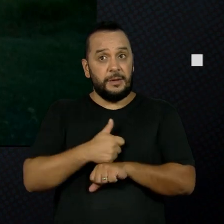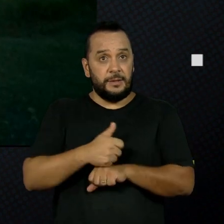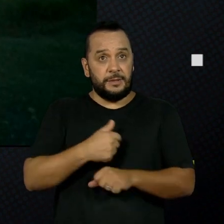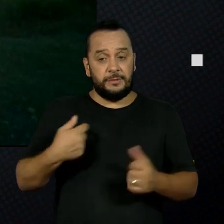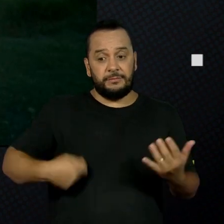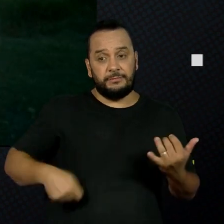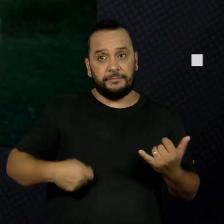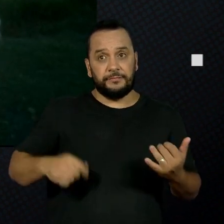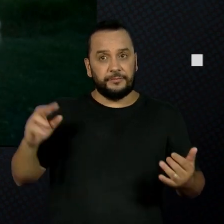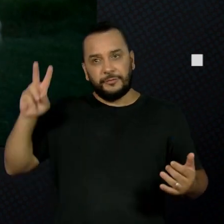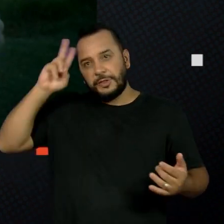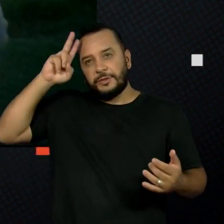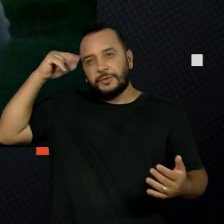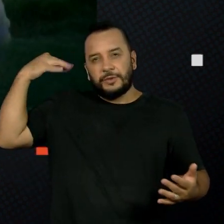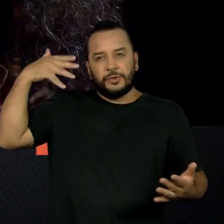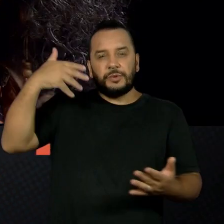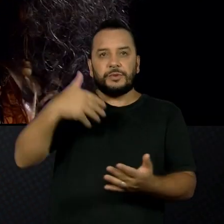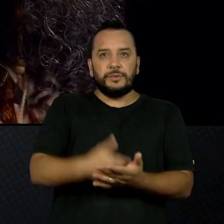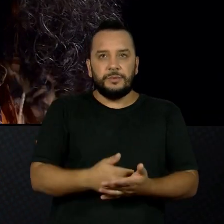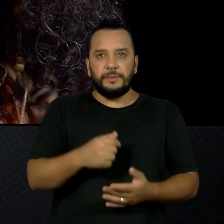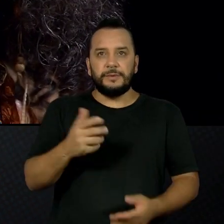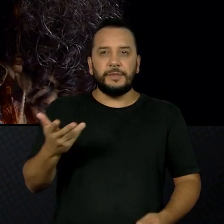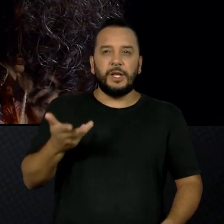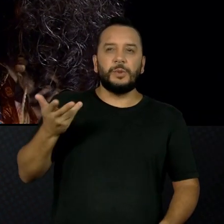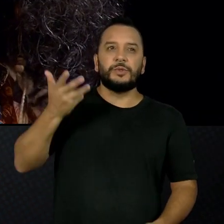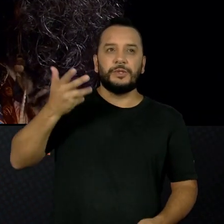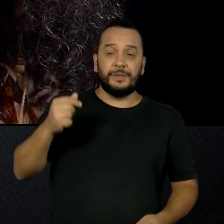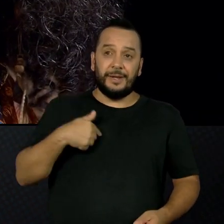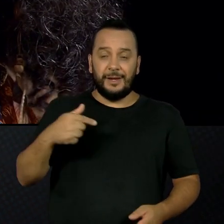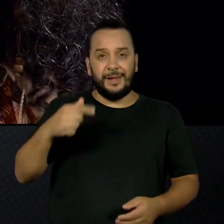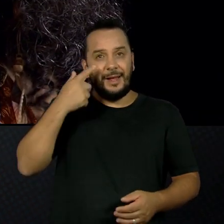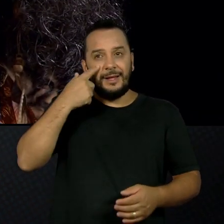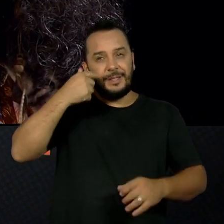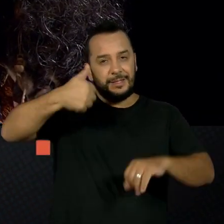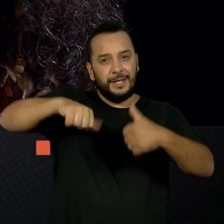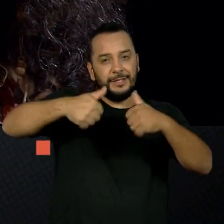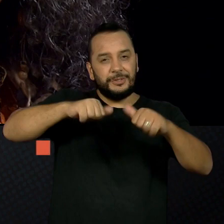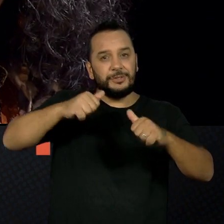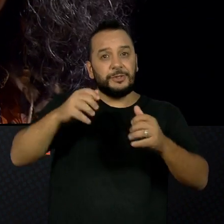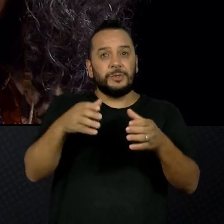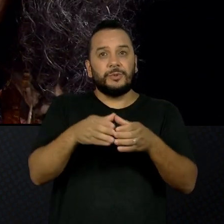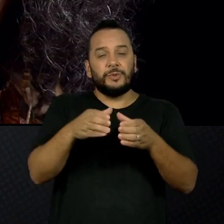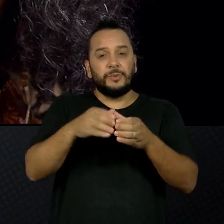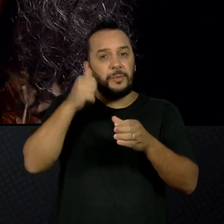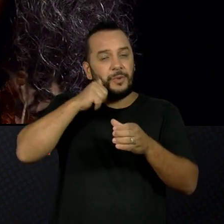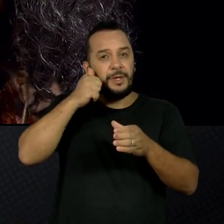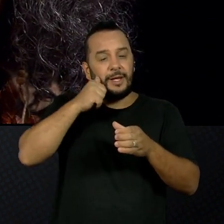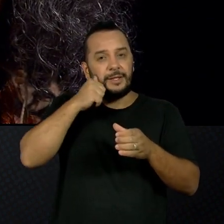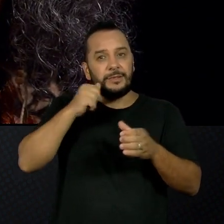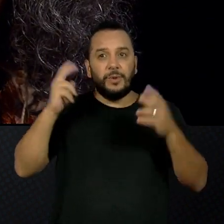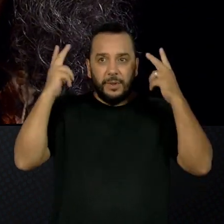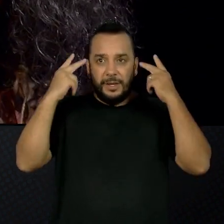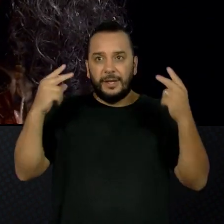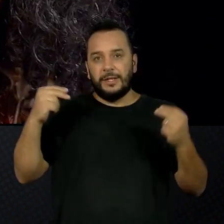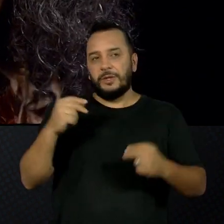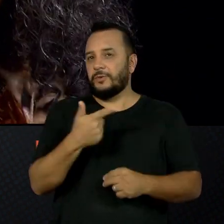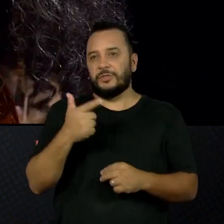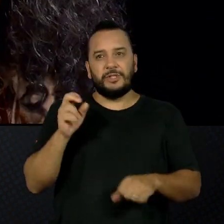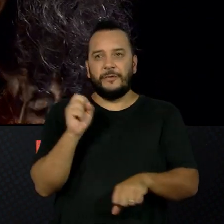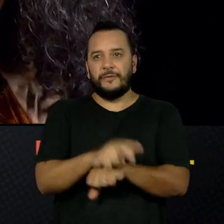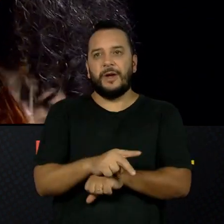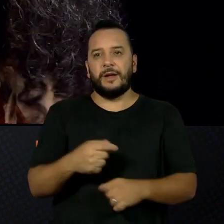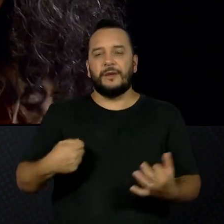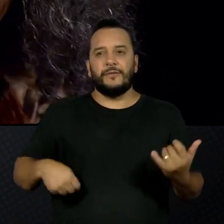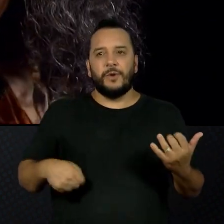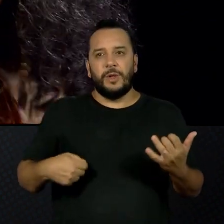carreira premiadíssima, erudita. E quando ela chegou para fazer o teste do Mulheres de Holanda, não havia vaga para violão.